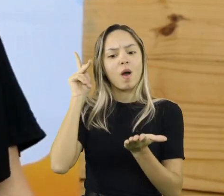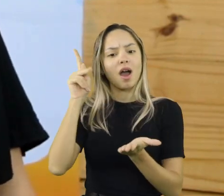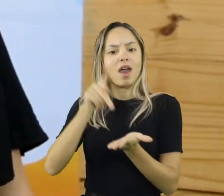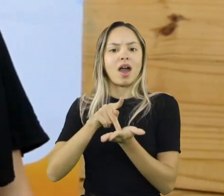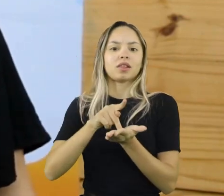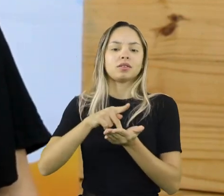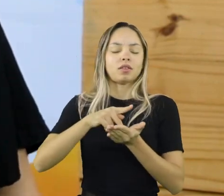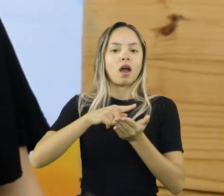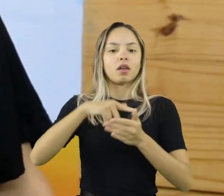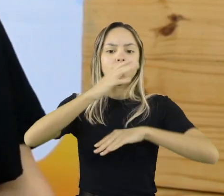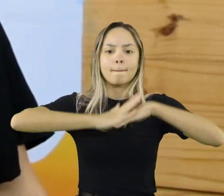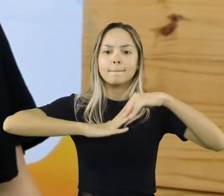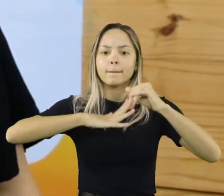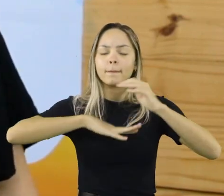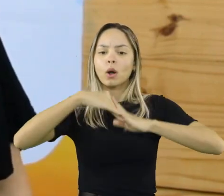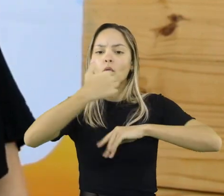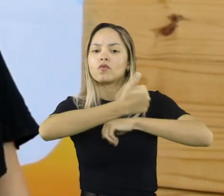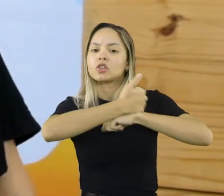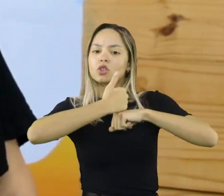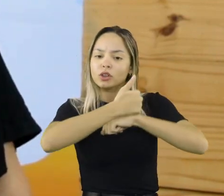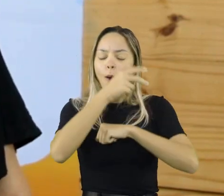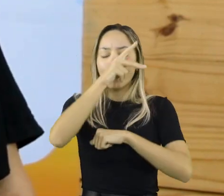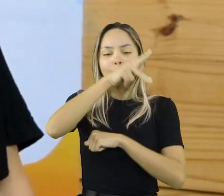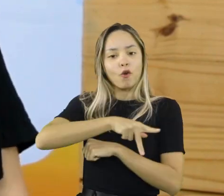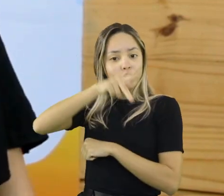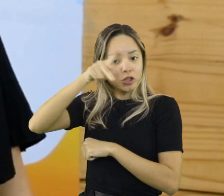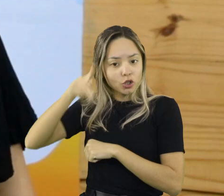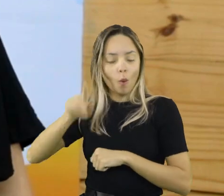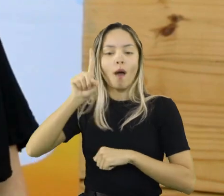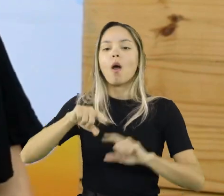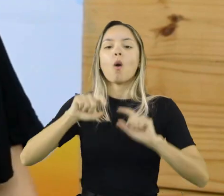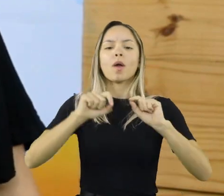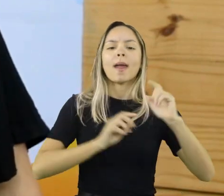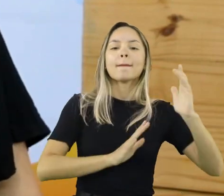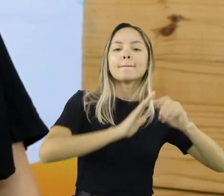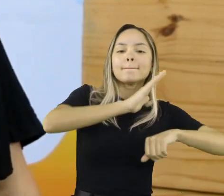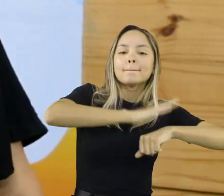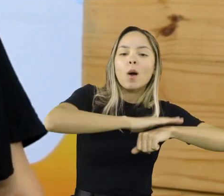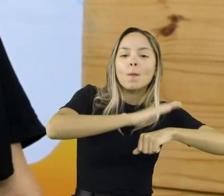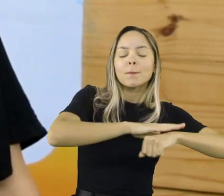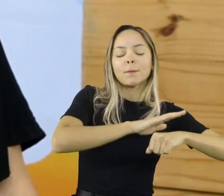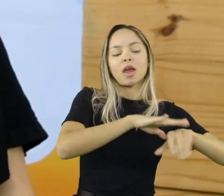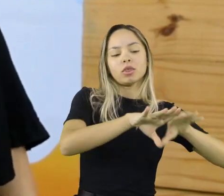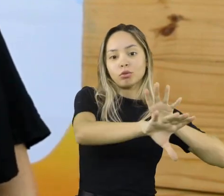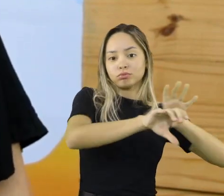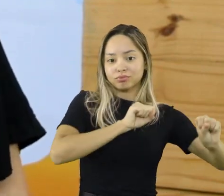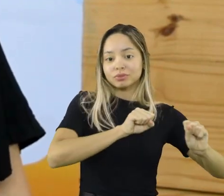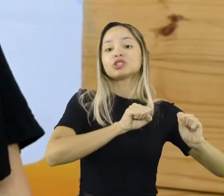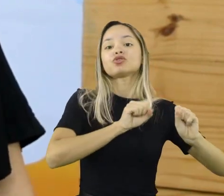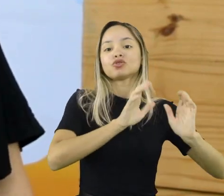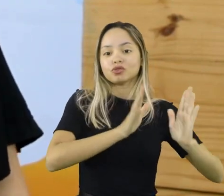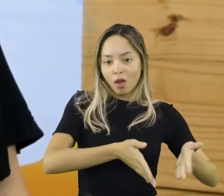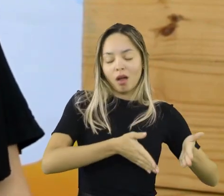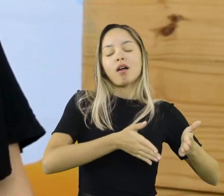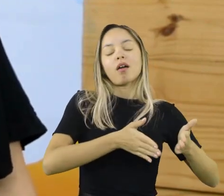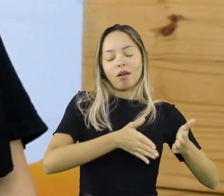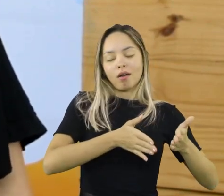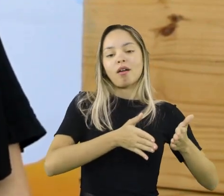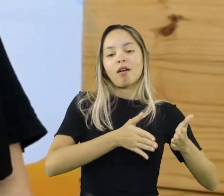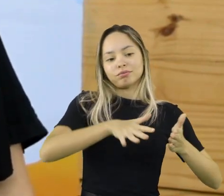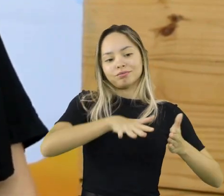do docente, seria o trajeto, né? Desde a sua formação, desde a licenciatura que